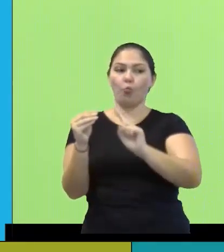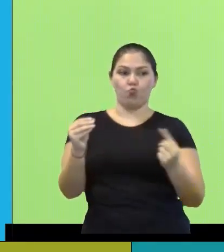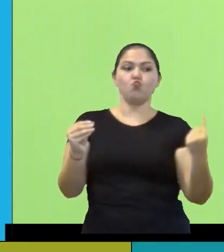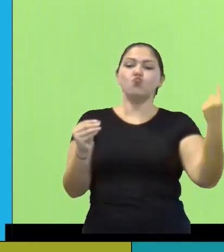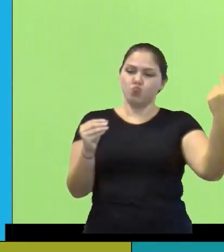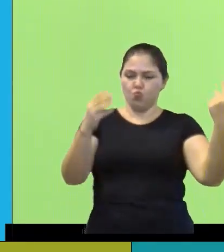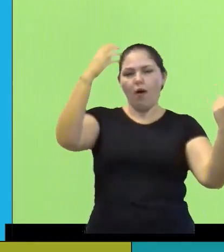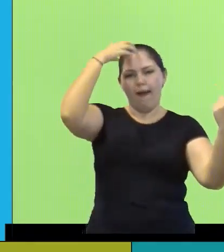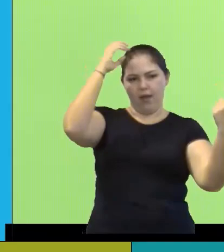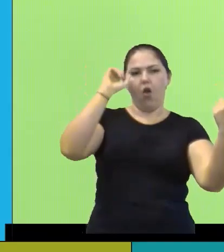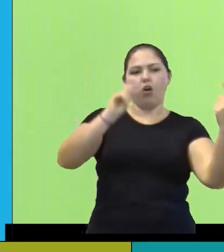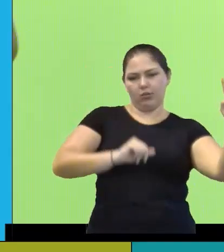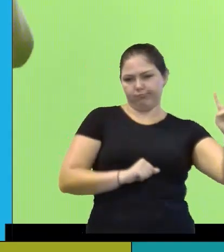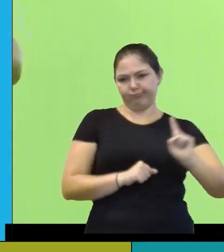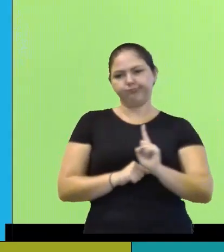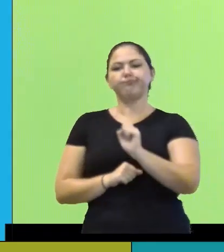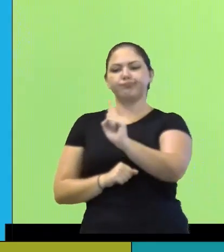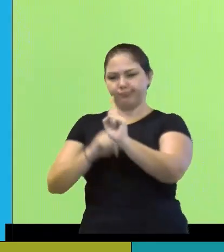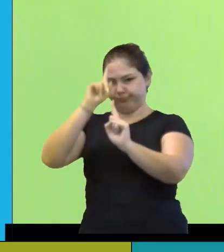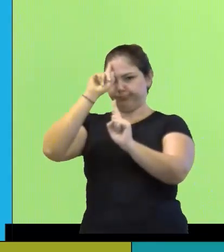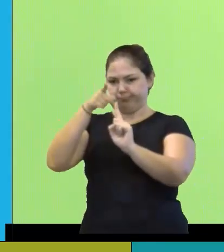absolutismo. No entanto,